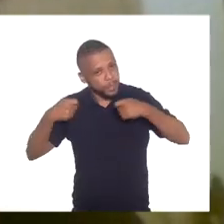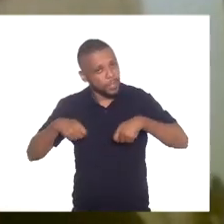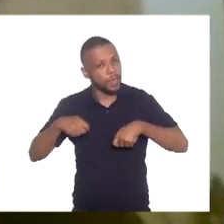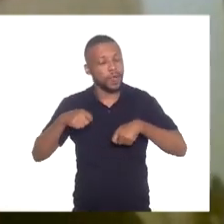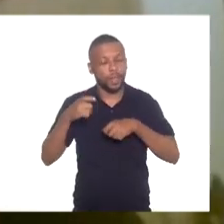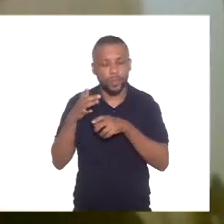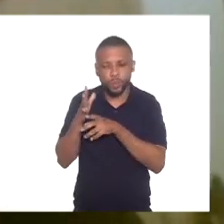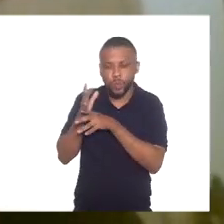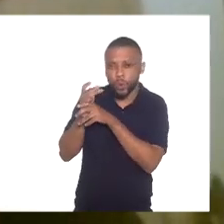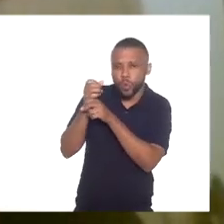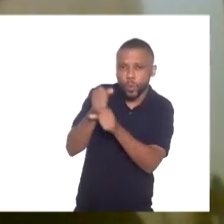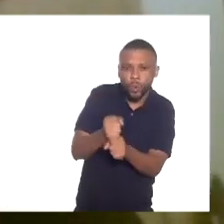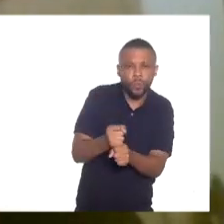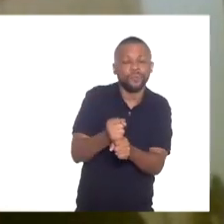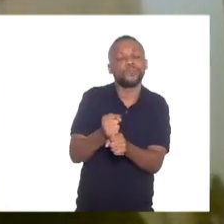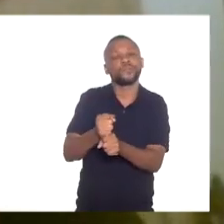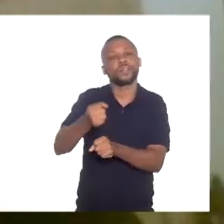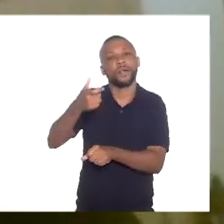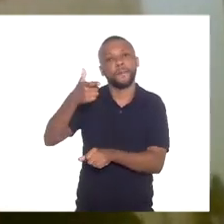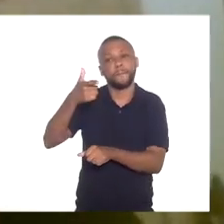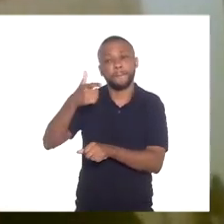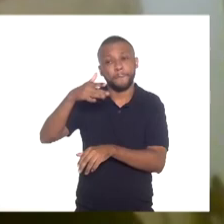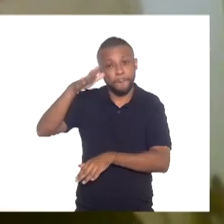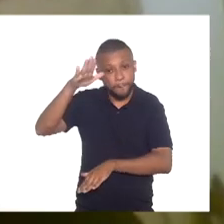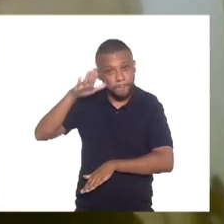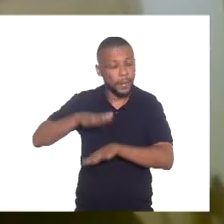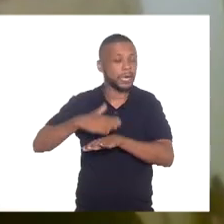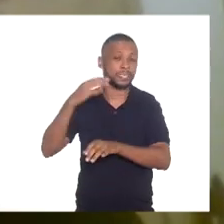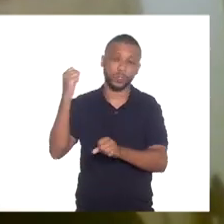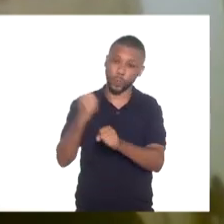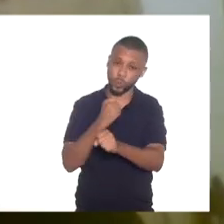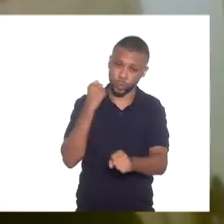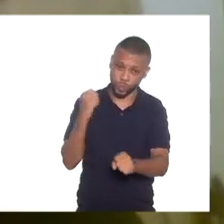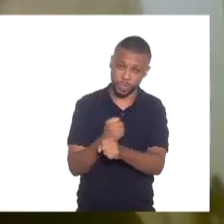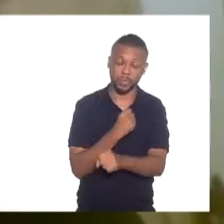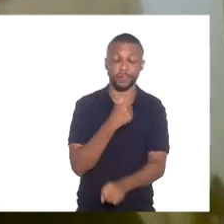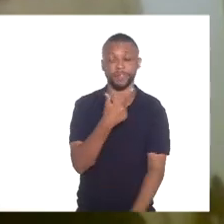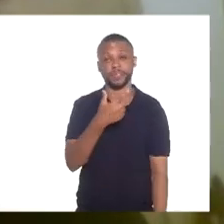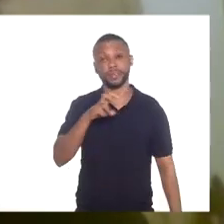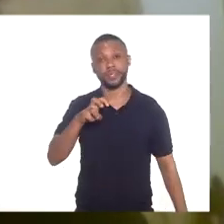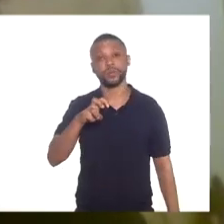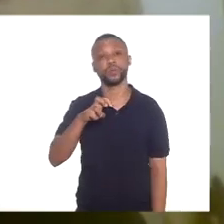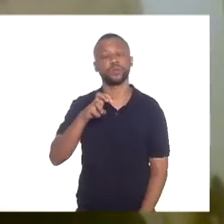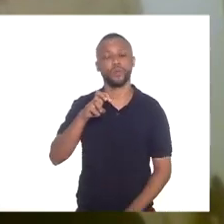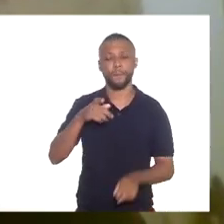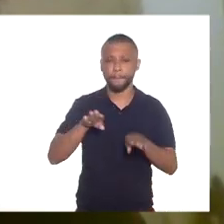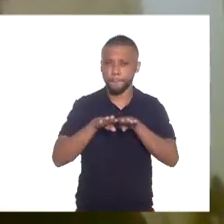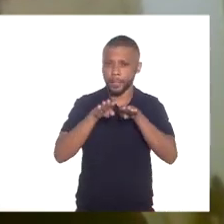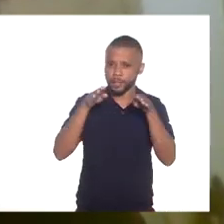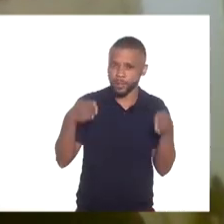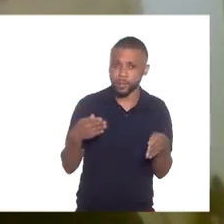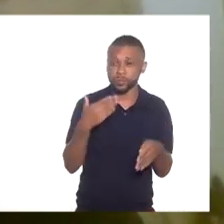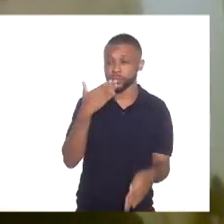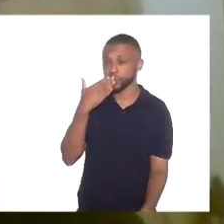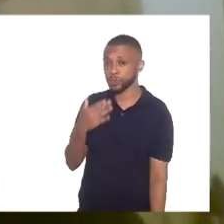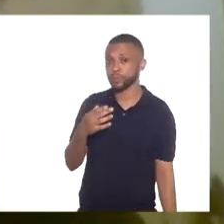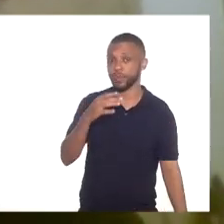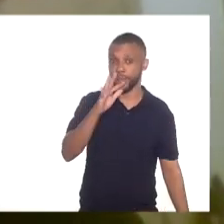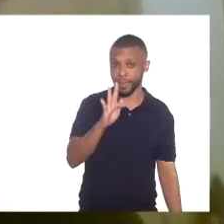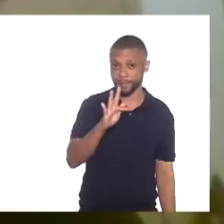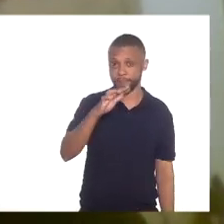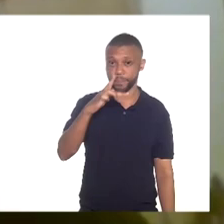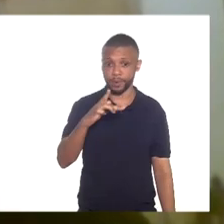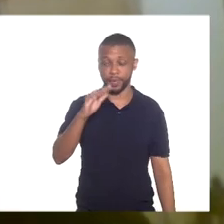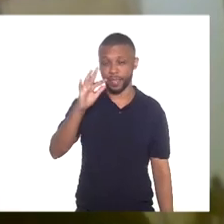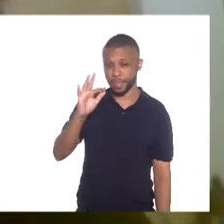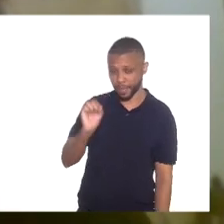mais 25 plataformas do tipo FPSO nessa próxima década, né?